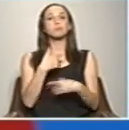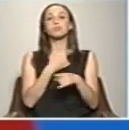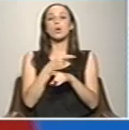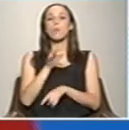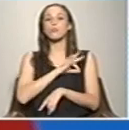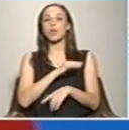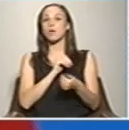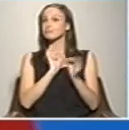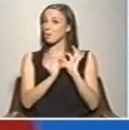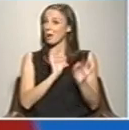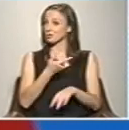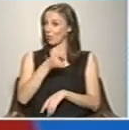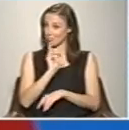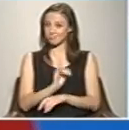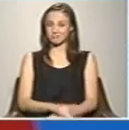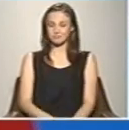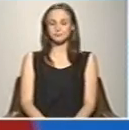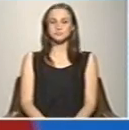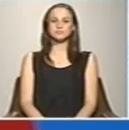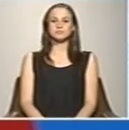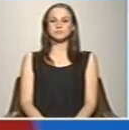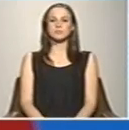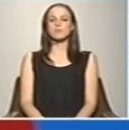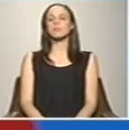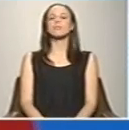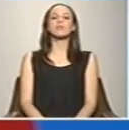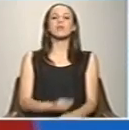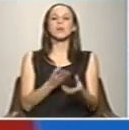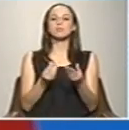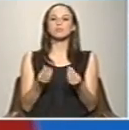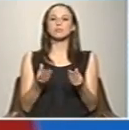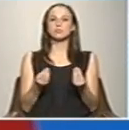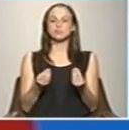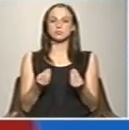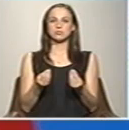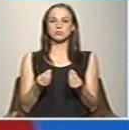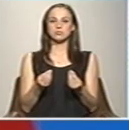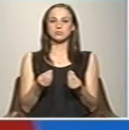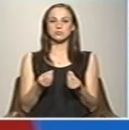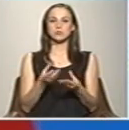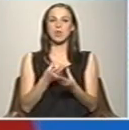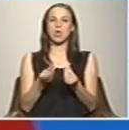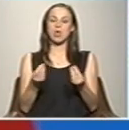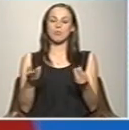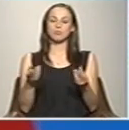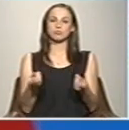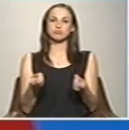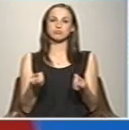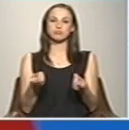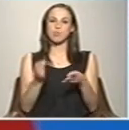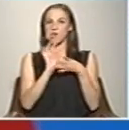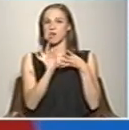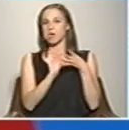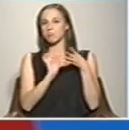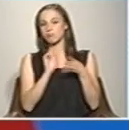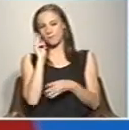estão preparados para isso. Há muitos indícios. Obviamente não podemos aqui, há muitos indícios que nos podem levar